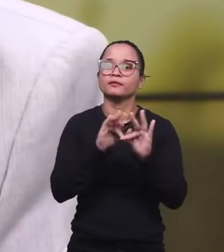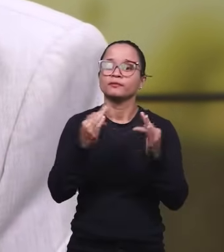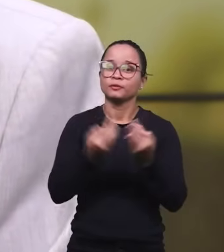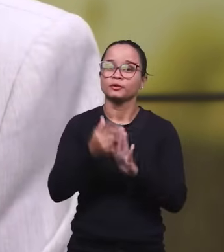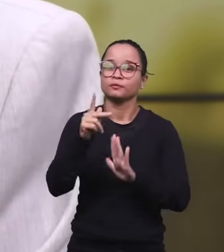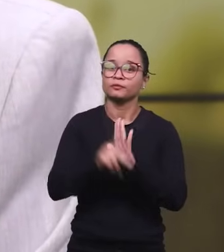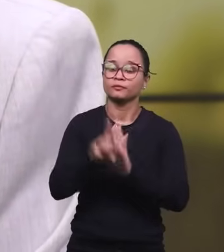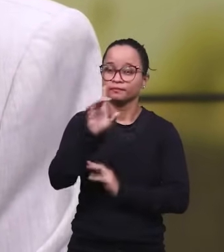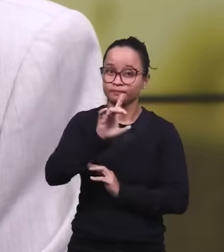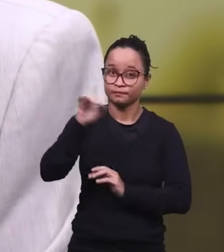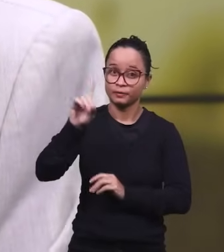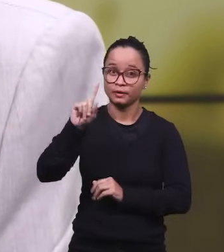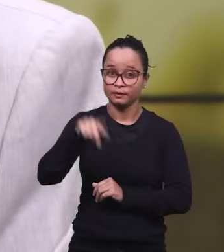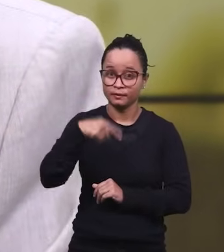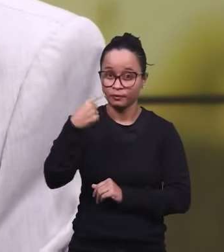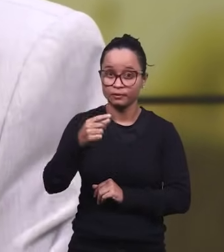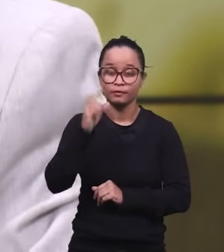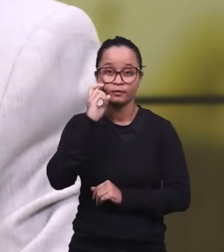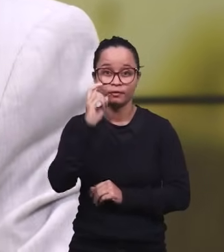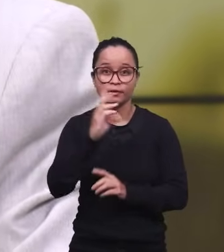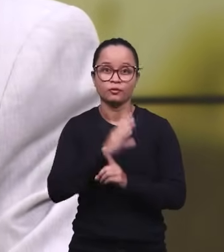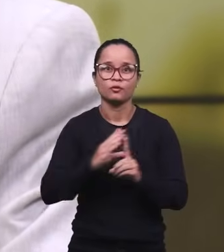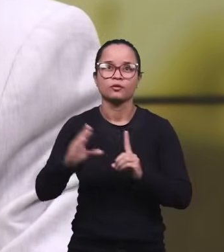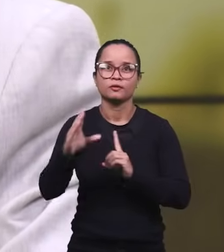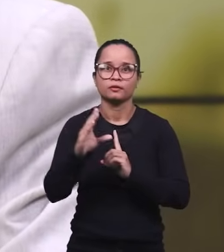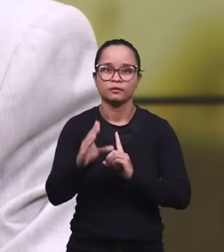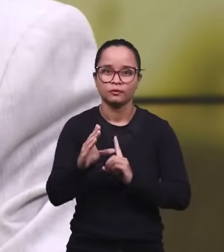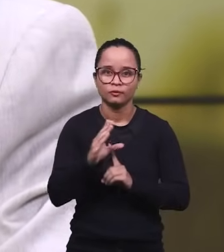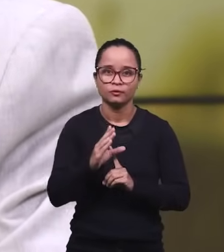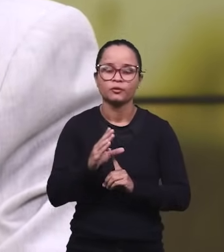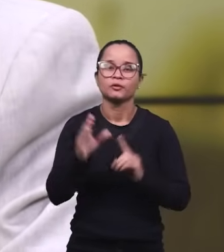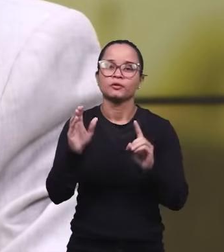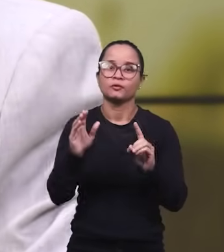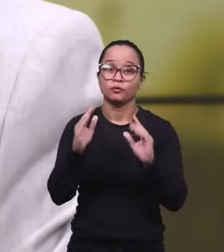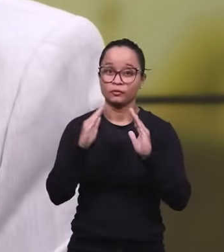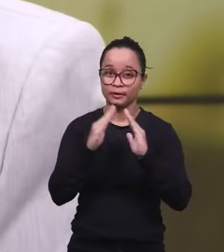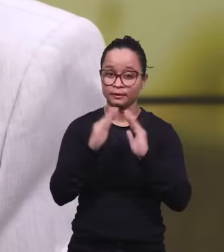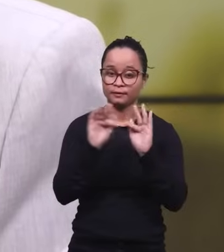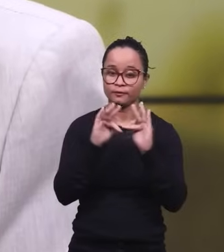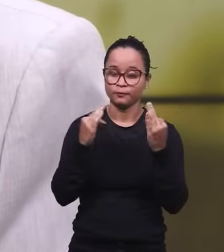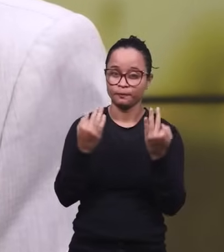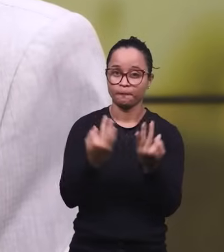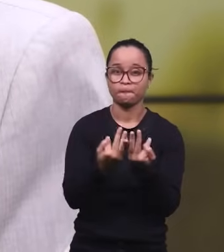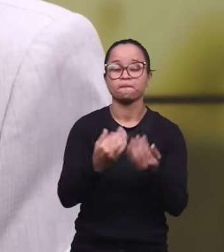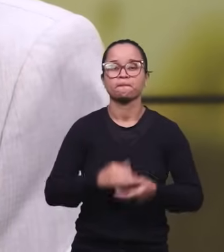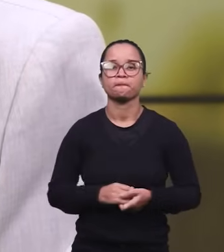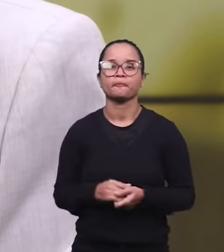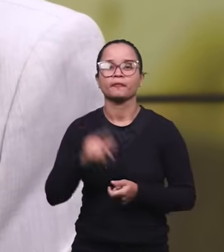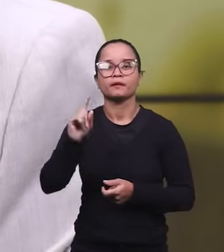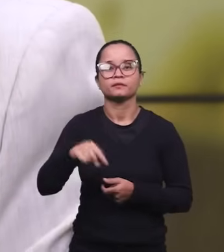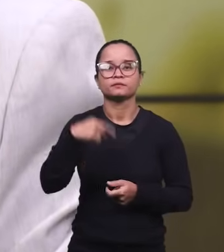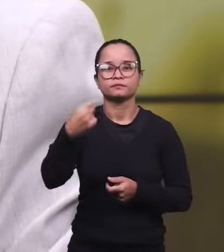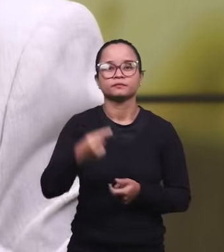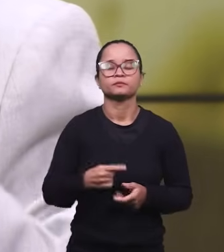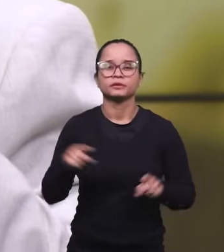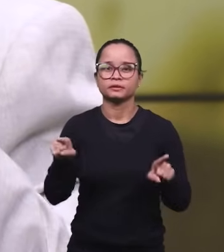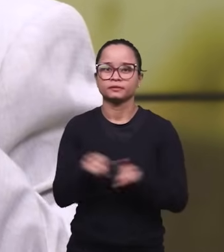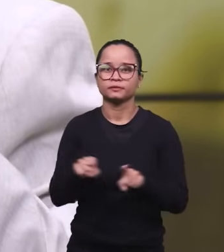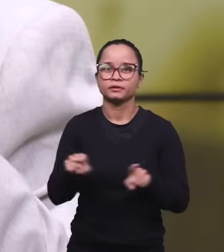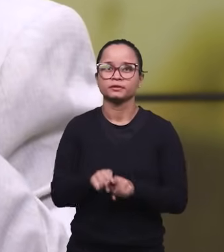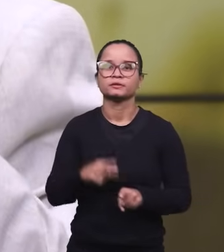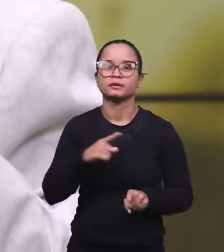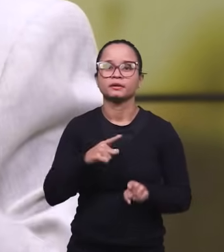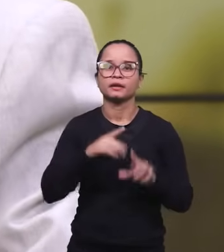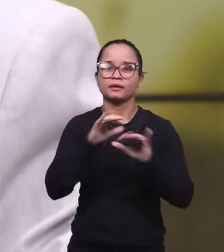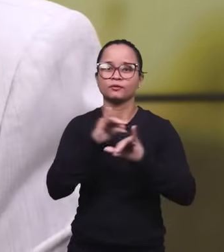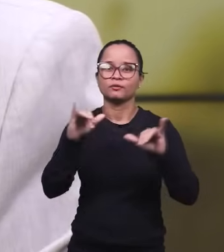programa Família, um Projeto de Deus. Daqui a pouquinho você assiste o culto no lar, isso mesmo, participa conosco do culto lá. Depois nós temos